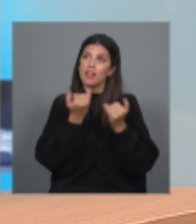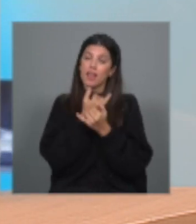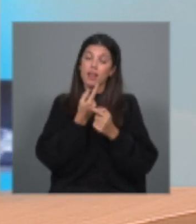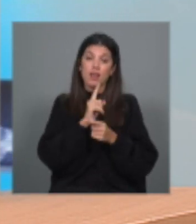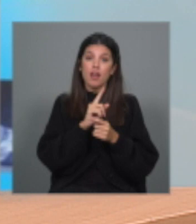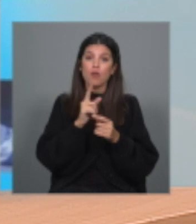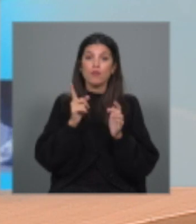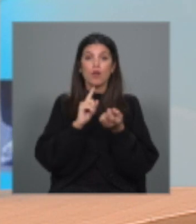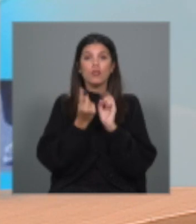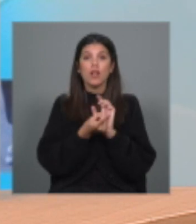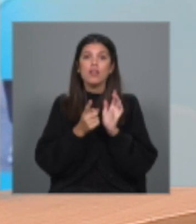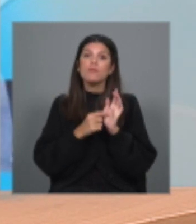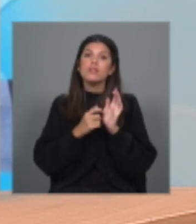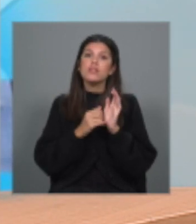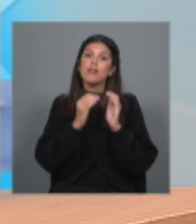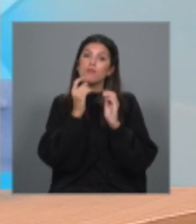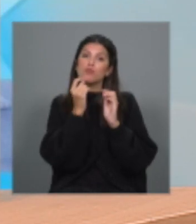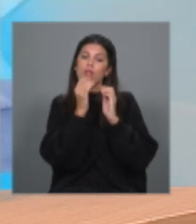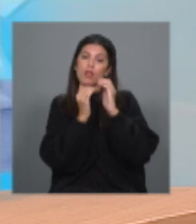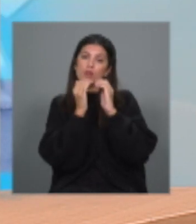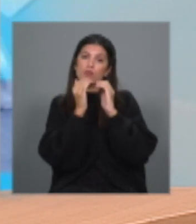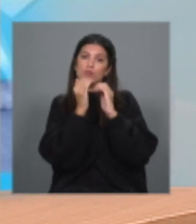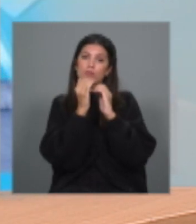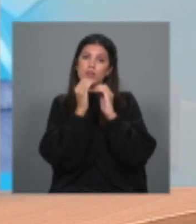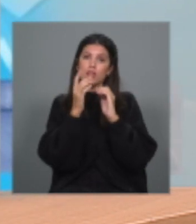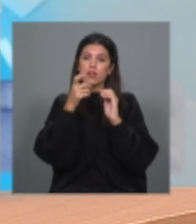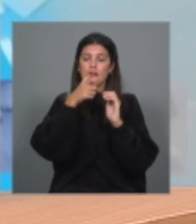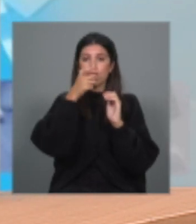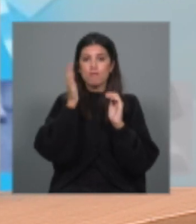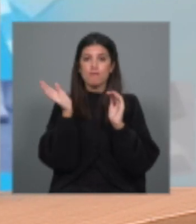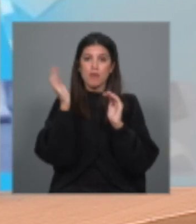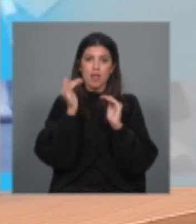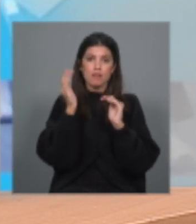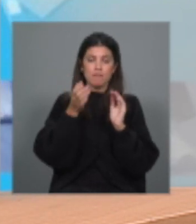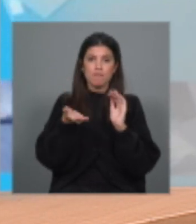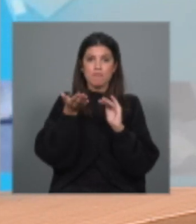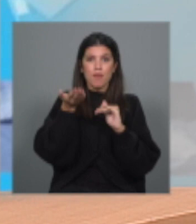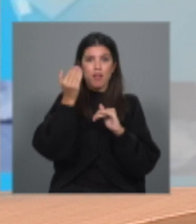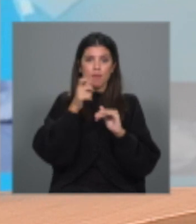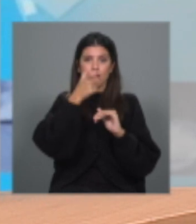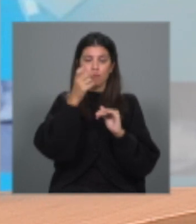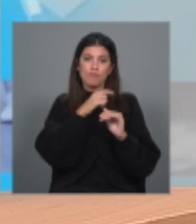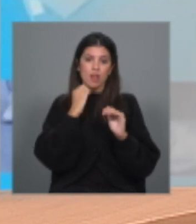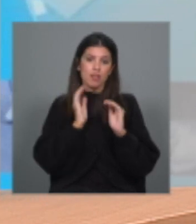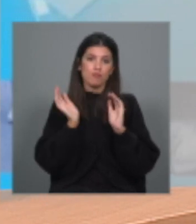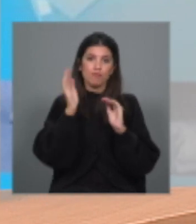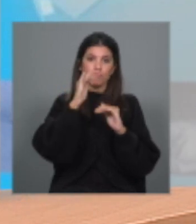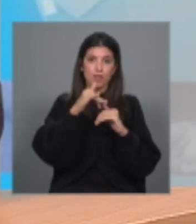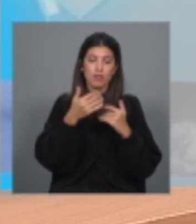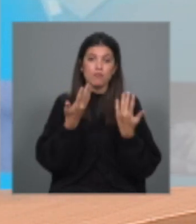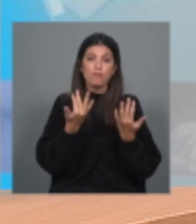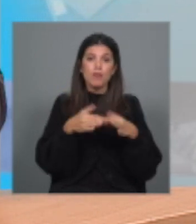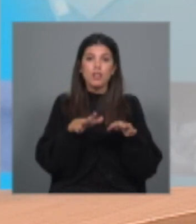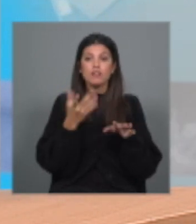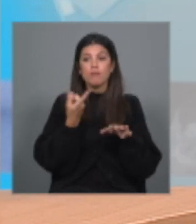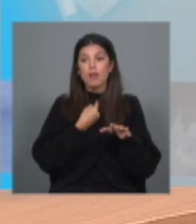de conseguir que ele subisse um bocadinho, ou subisse mais. Mas também é verdade, temos que ter a humildade de aceitar que há condicionantes que